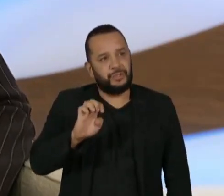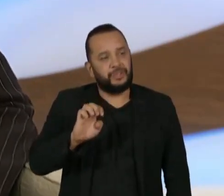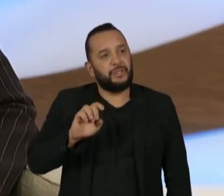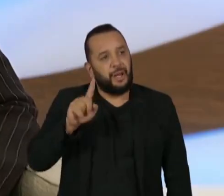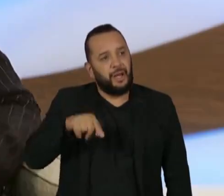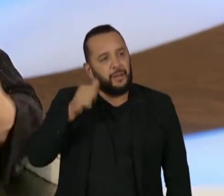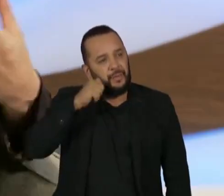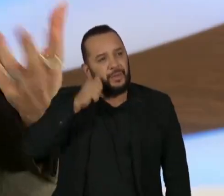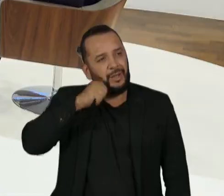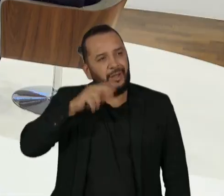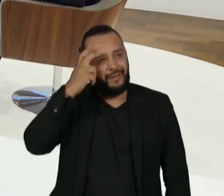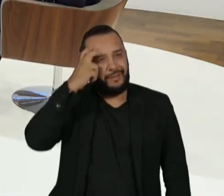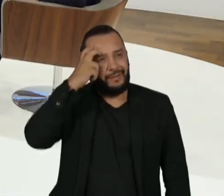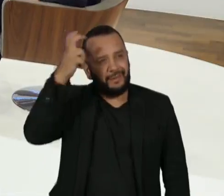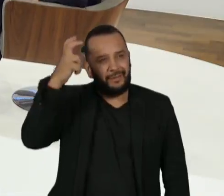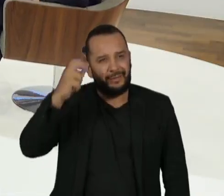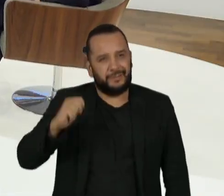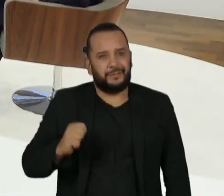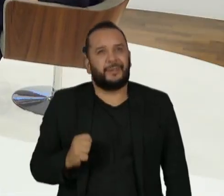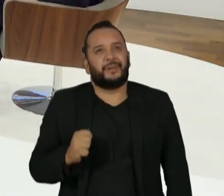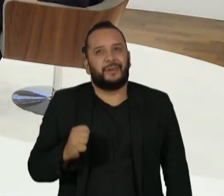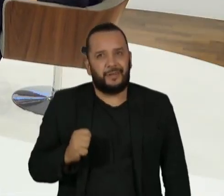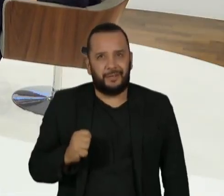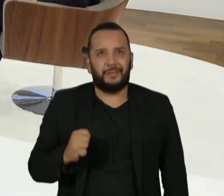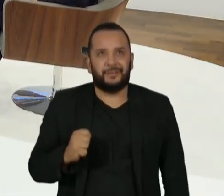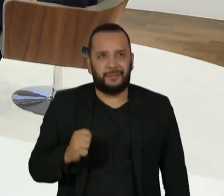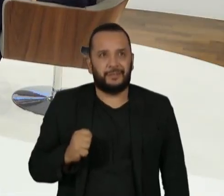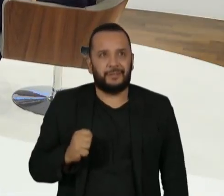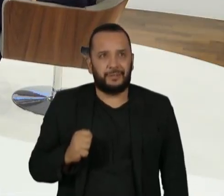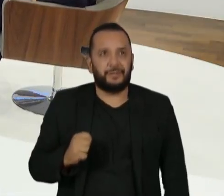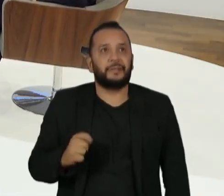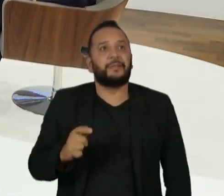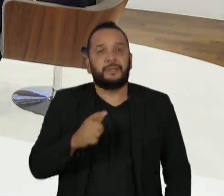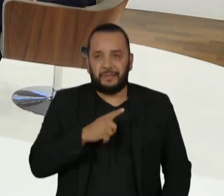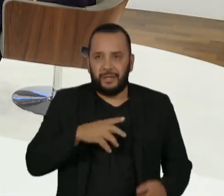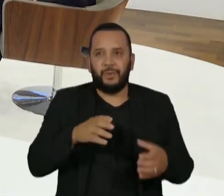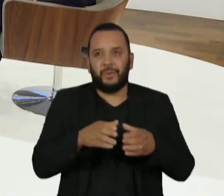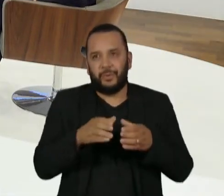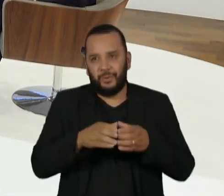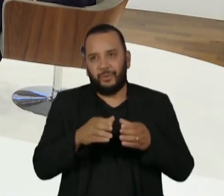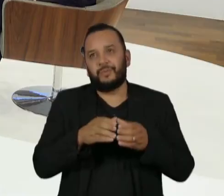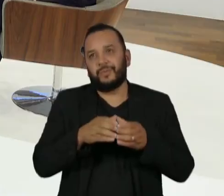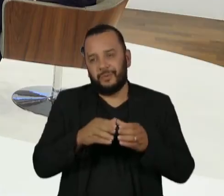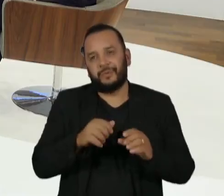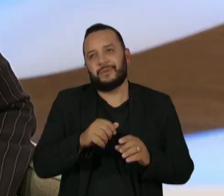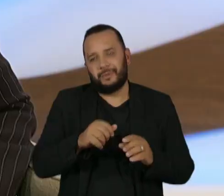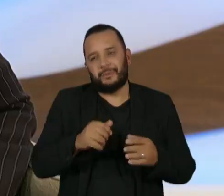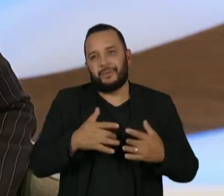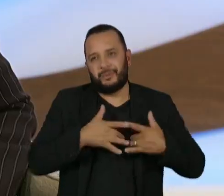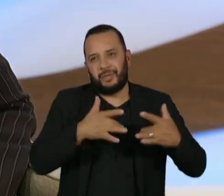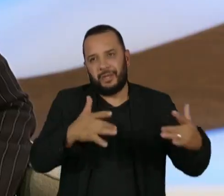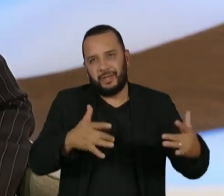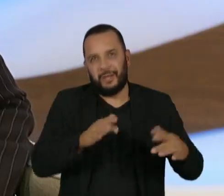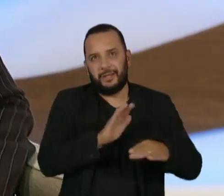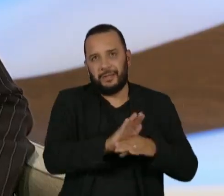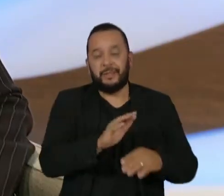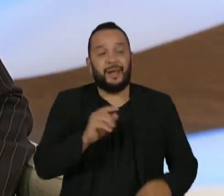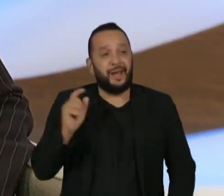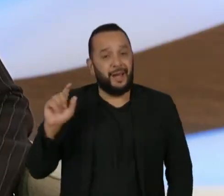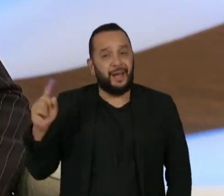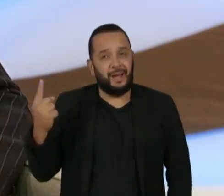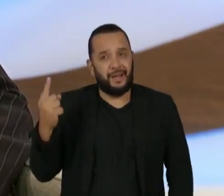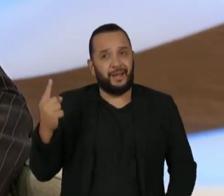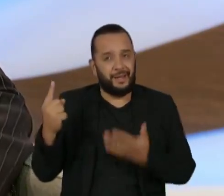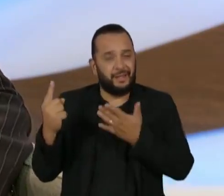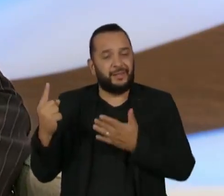inteligentíssima e que veio com várias ideias uma rede de solidariedade exato Ela poderia ser até uma inspiração e tudo mas